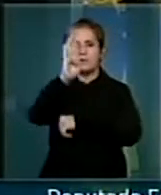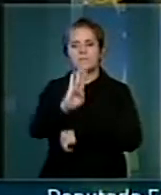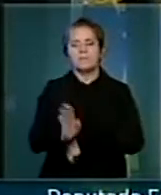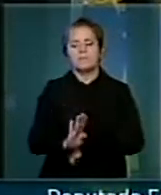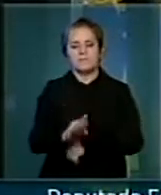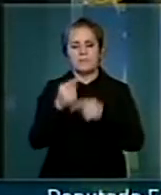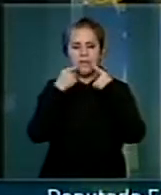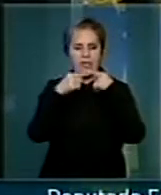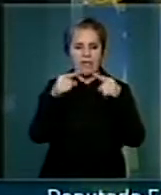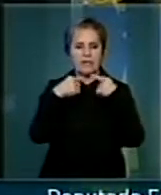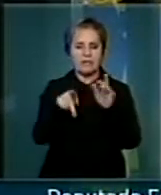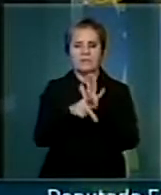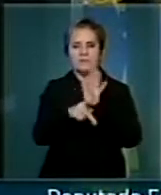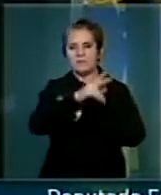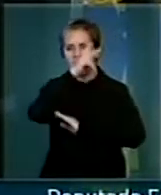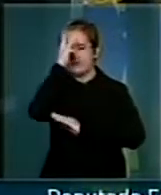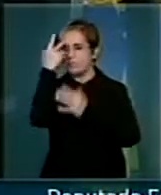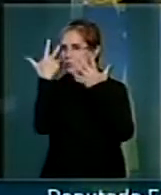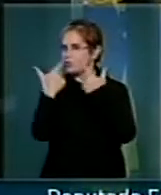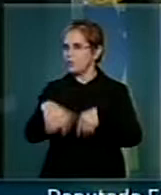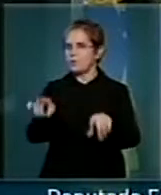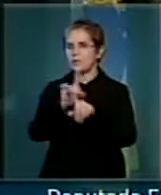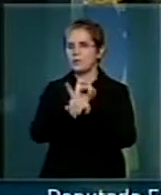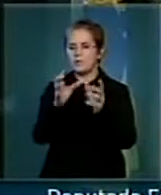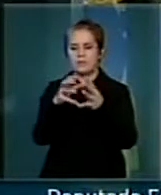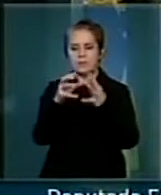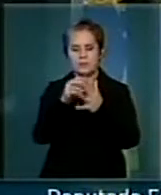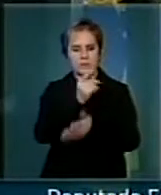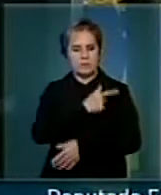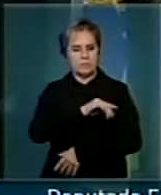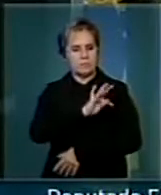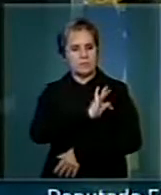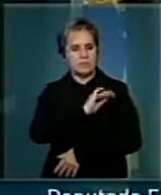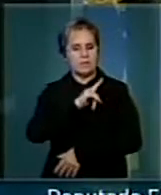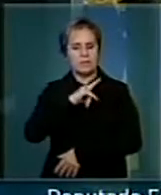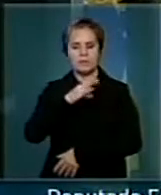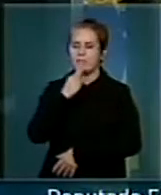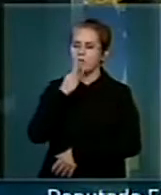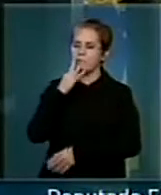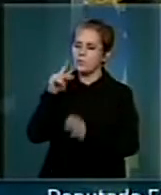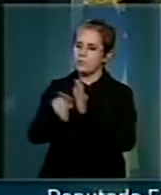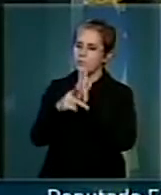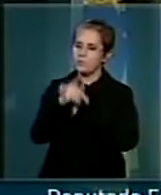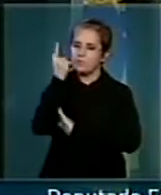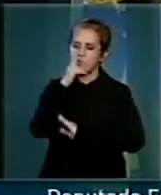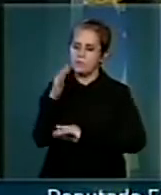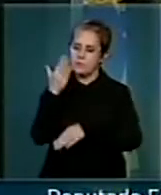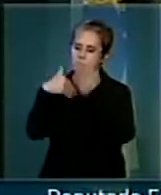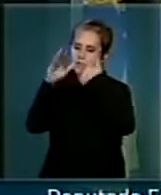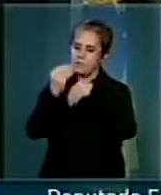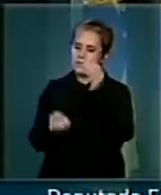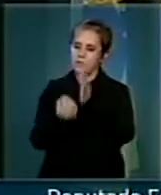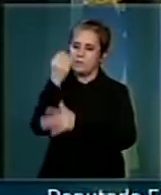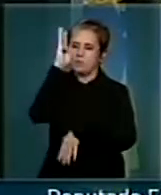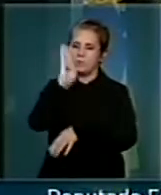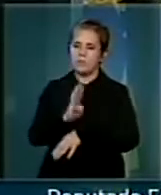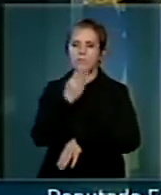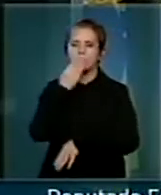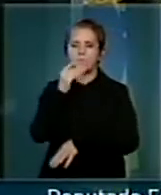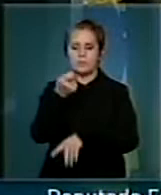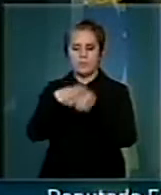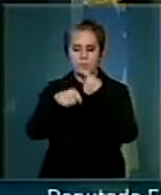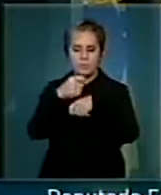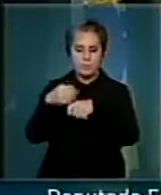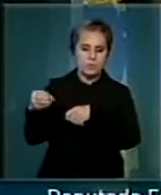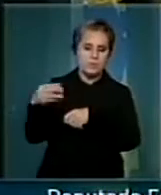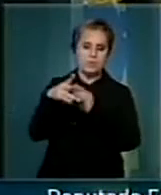pelos rancorosos incapazes de aceitar que o PT detém o conhecimento para implantar no Brasil um novo modelo de economia